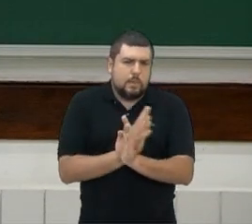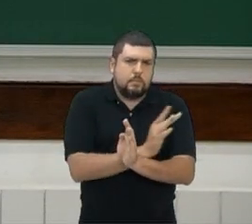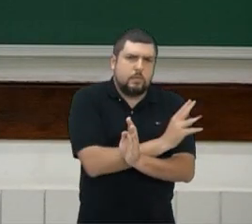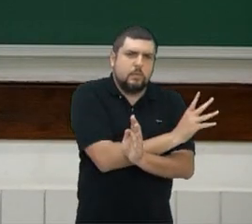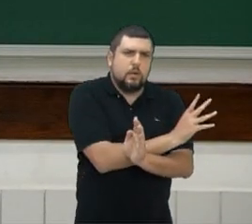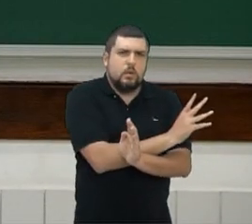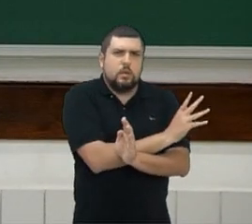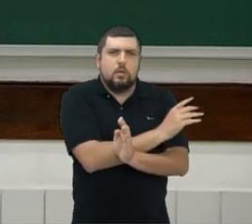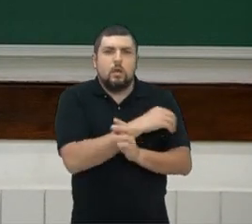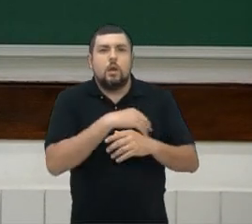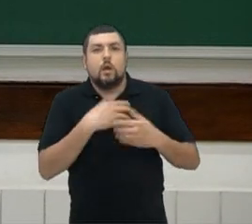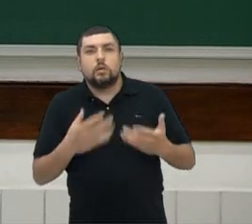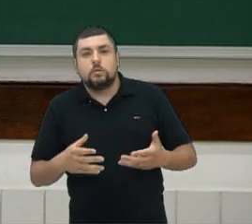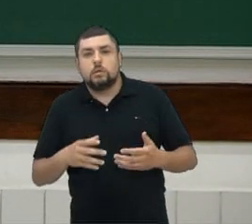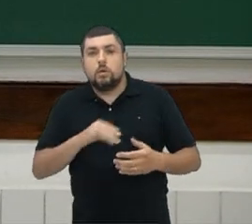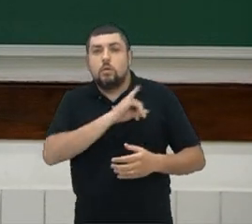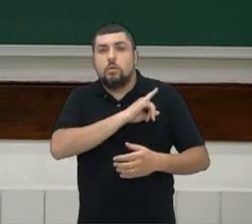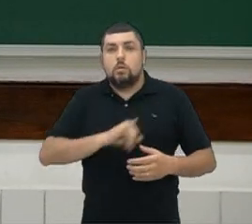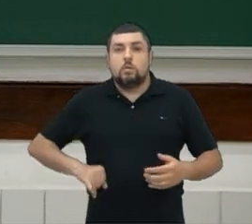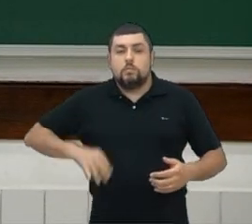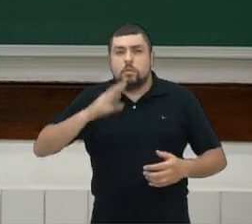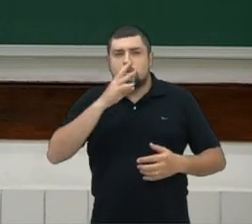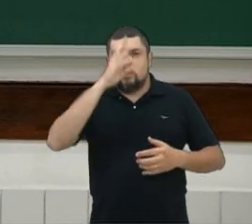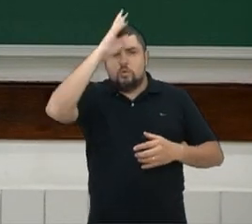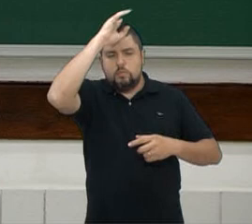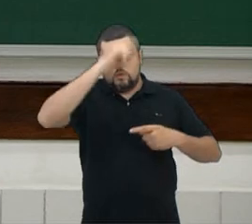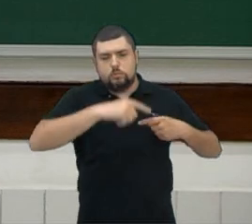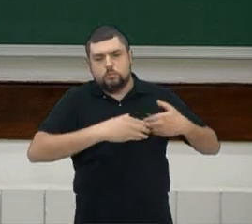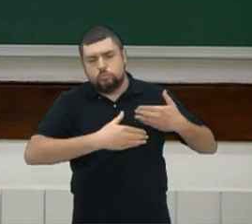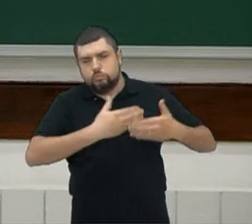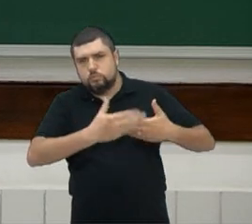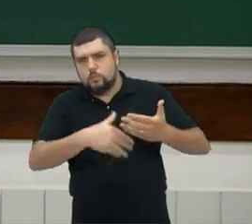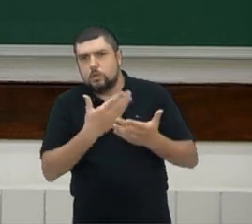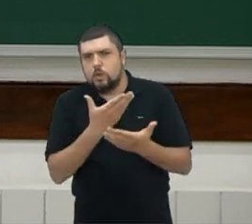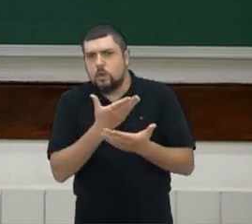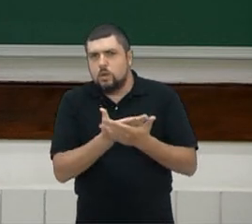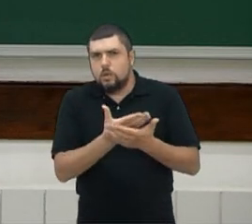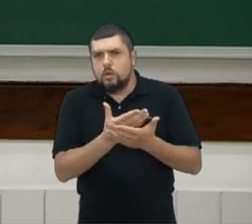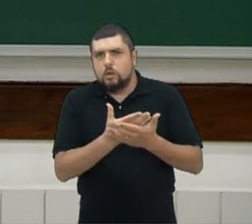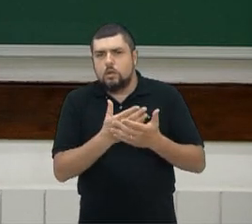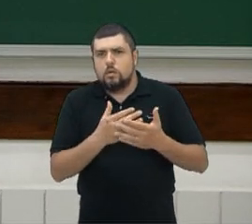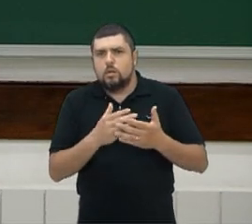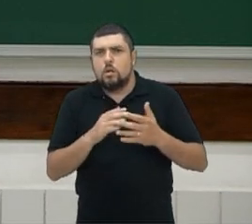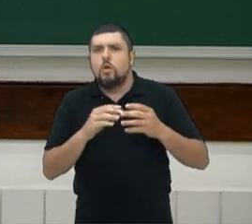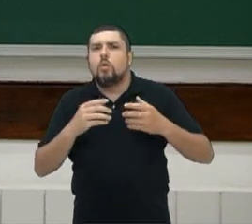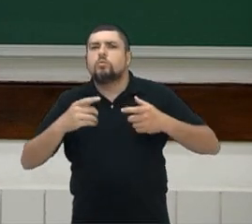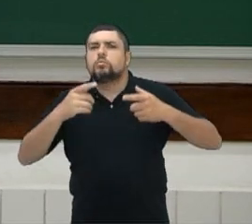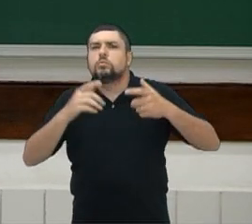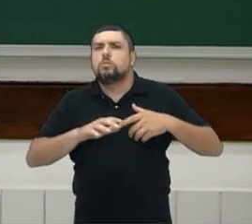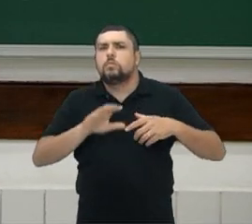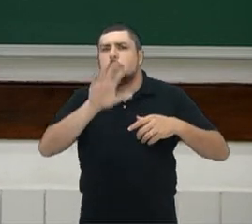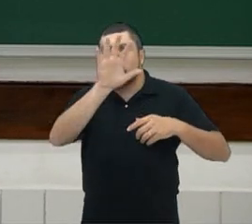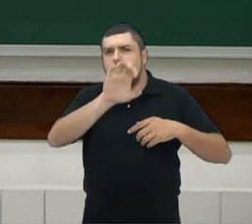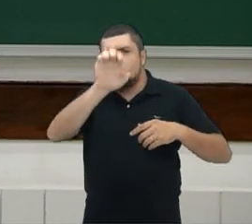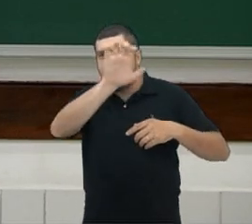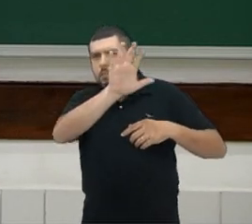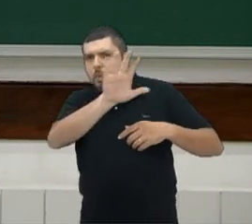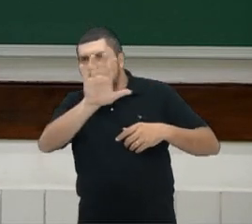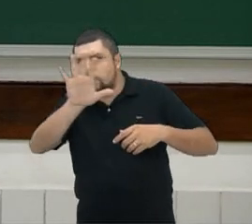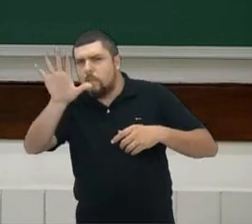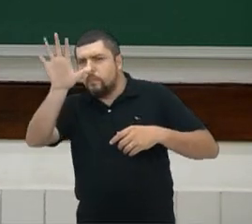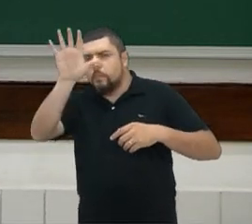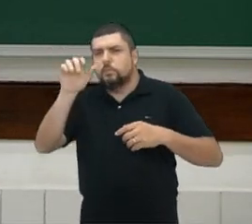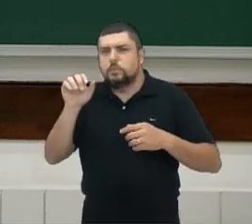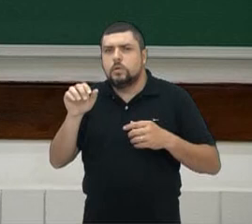está um império romano gigante, que vocês vão estudar nas próximas aulas, lá em cima, ali, sob o mar, dominando o Mare Nostrum, o